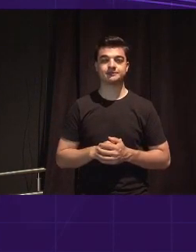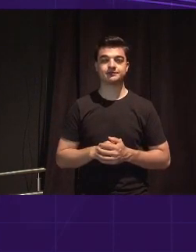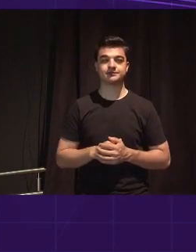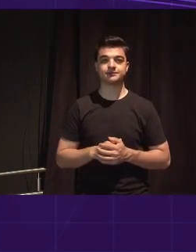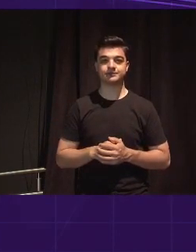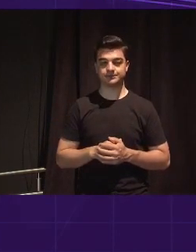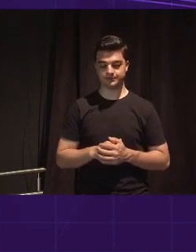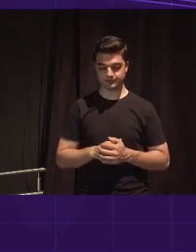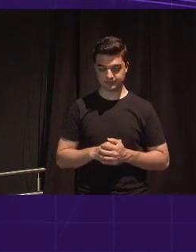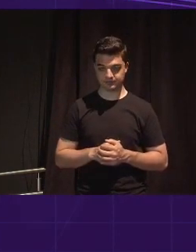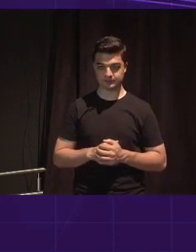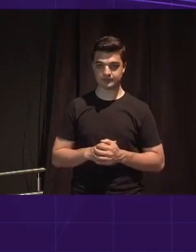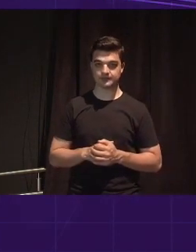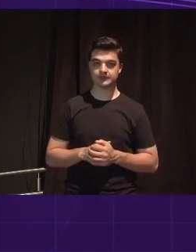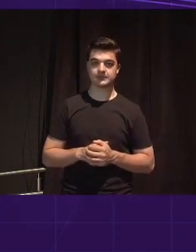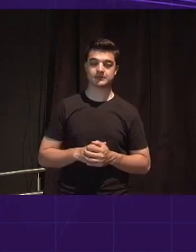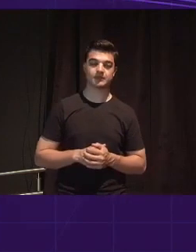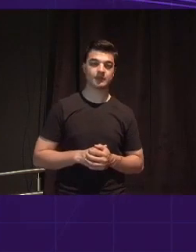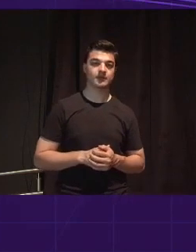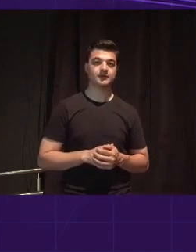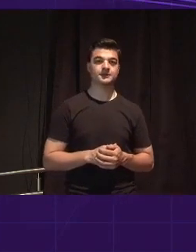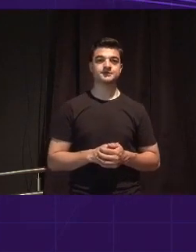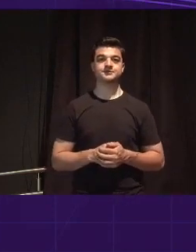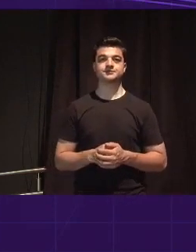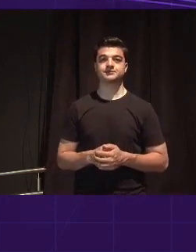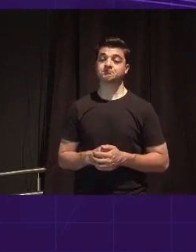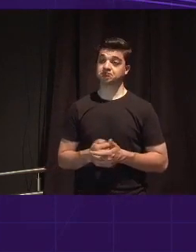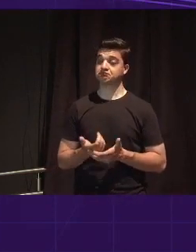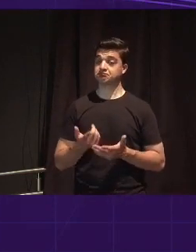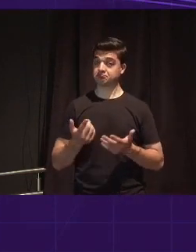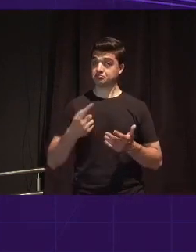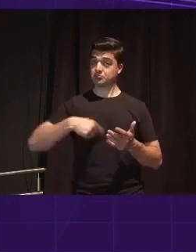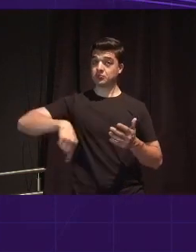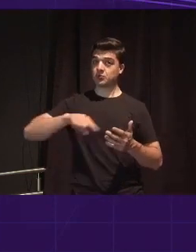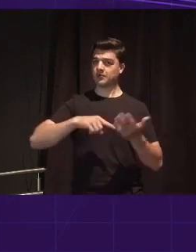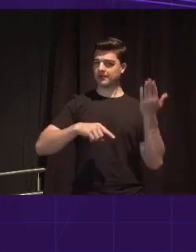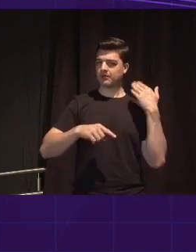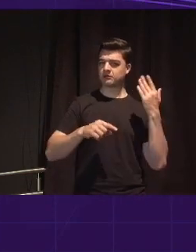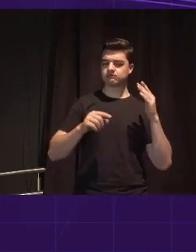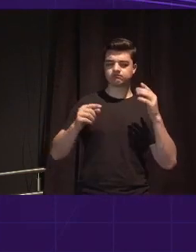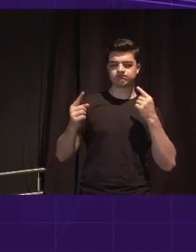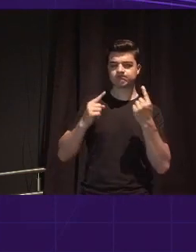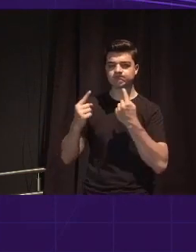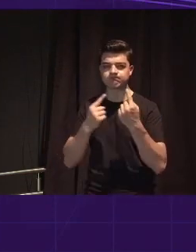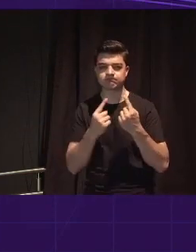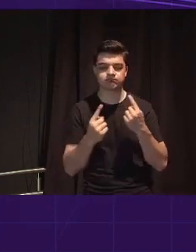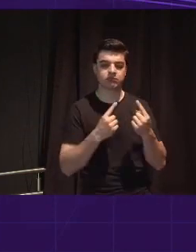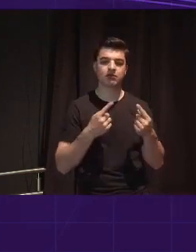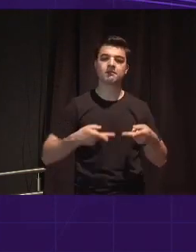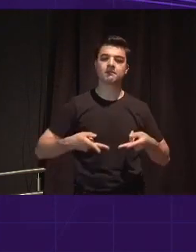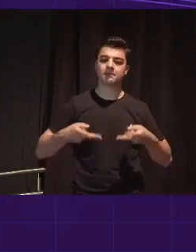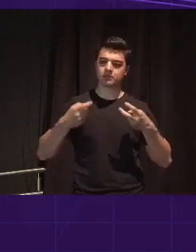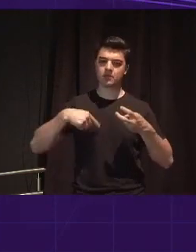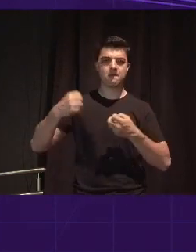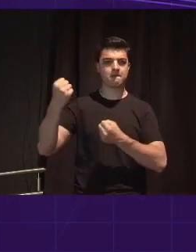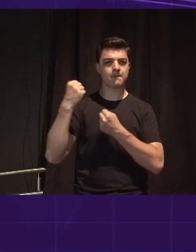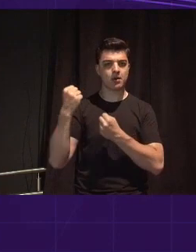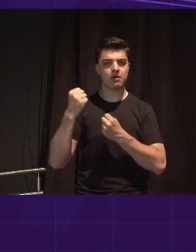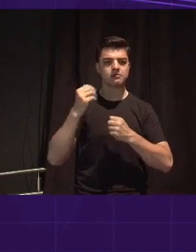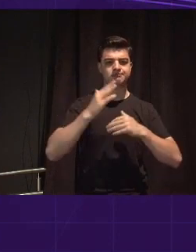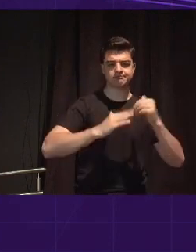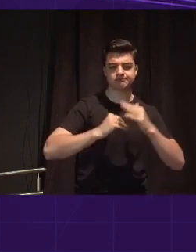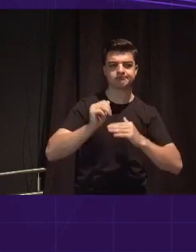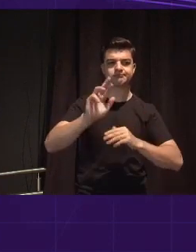gente mergulhou muito e disse assim, legal, nós temos muitos superpoderes para ajudar. E aí a gente começou a entender o nosso lado e como a